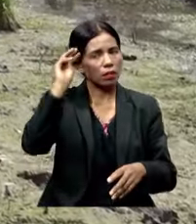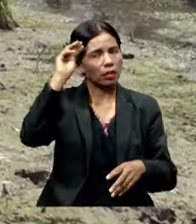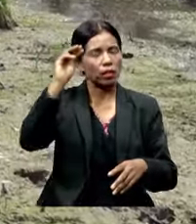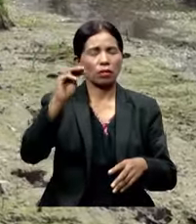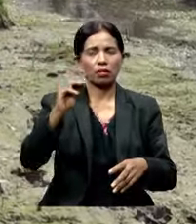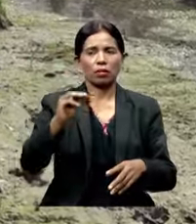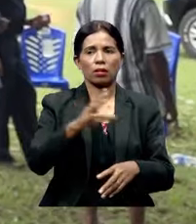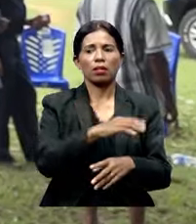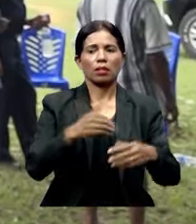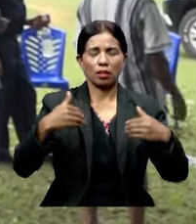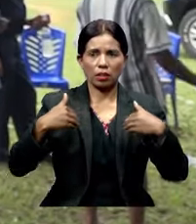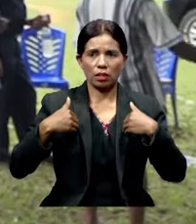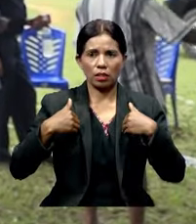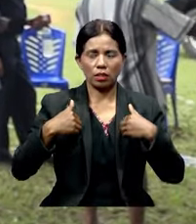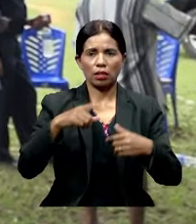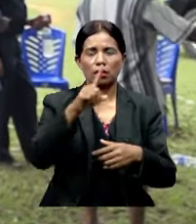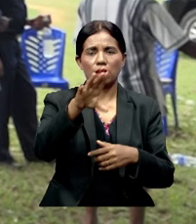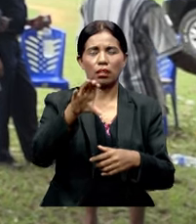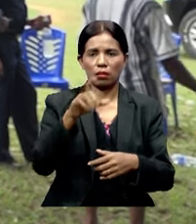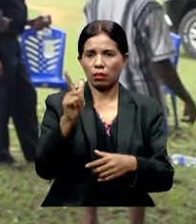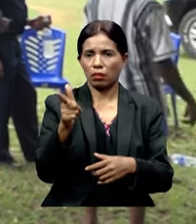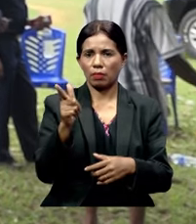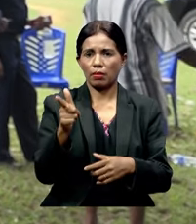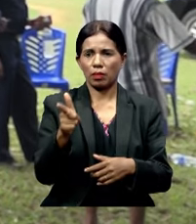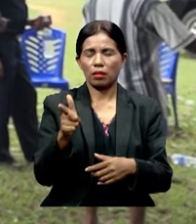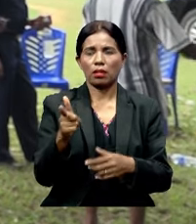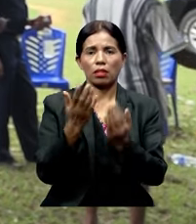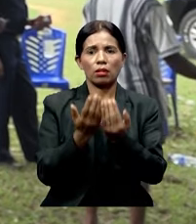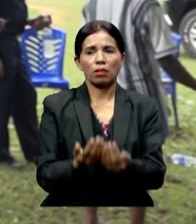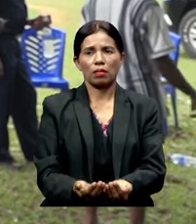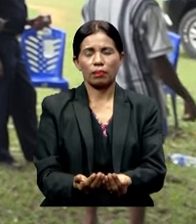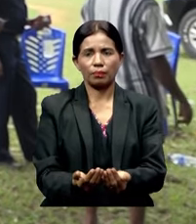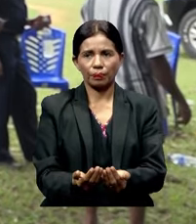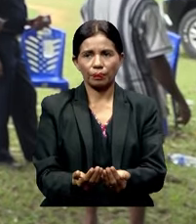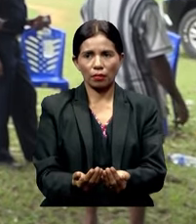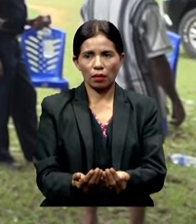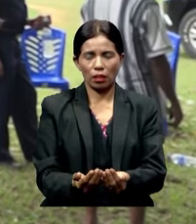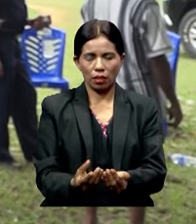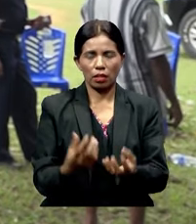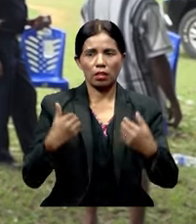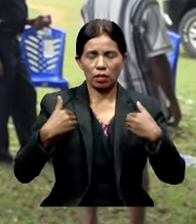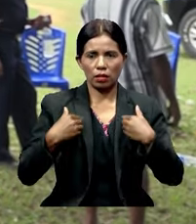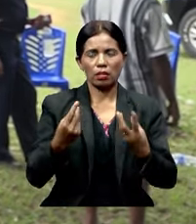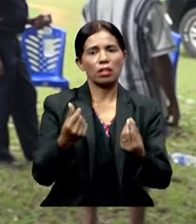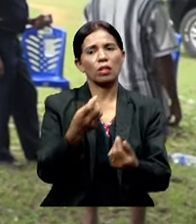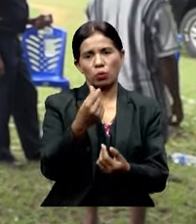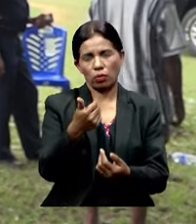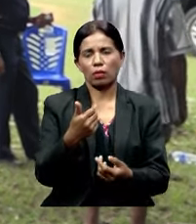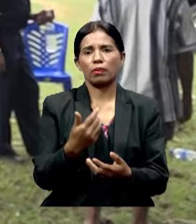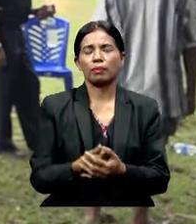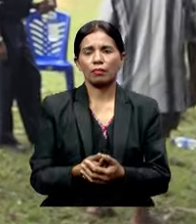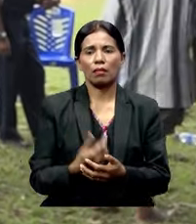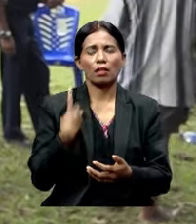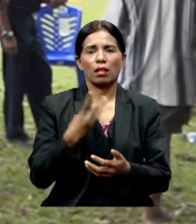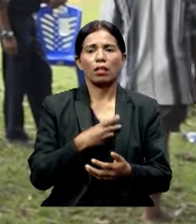DET 120 toneladas de fino, nesse mínimo de vez. Também me esforço a